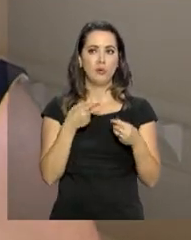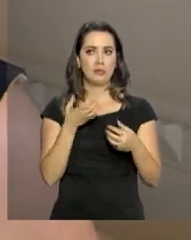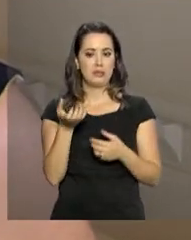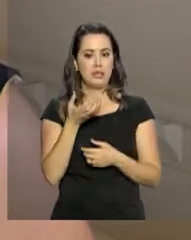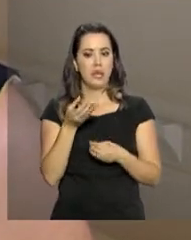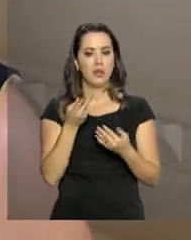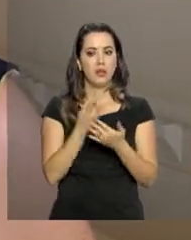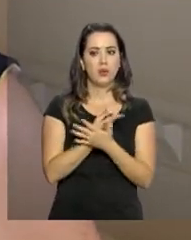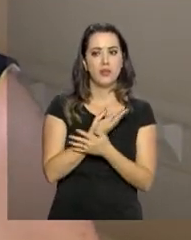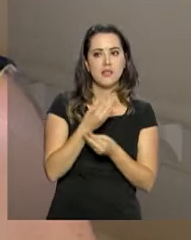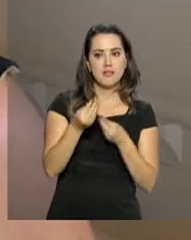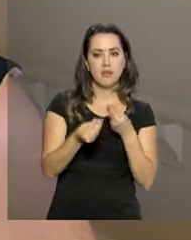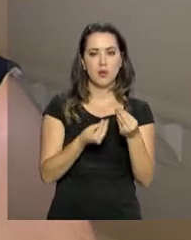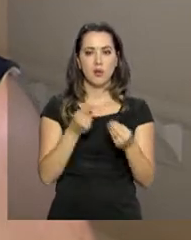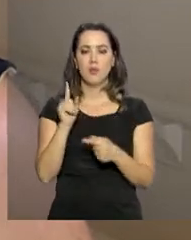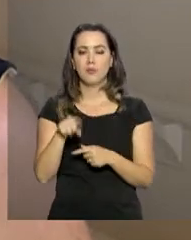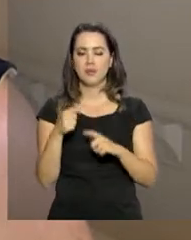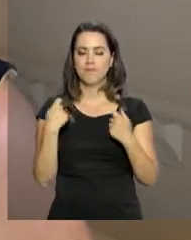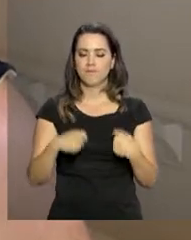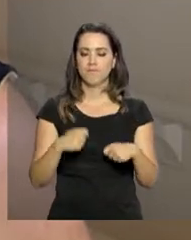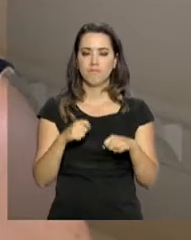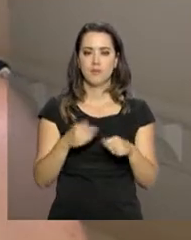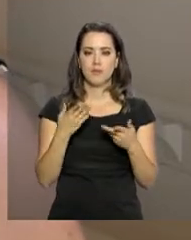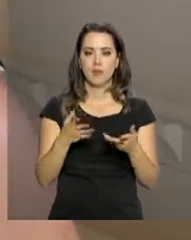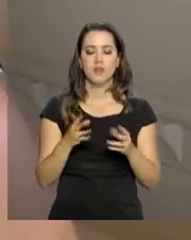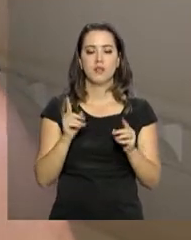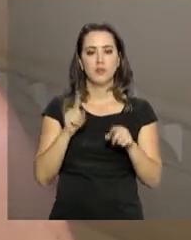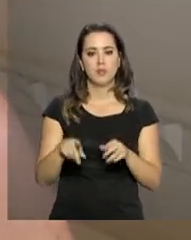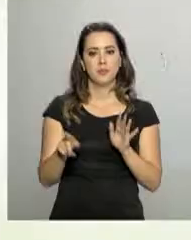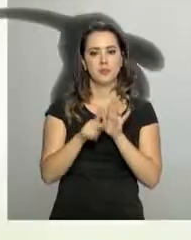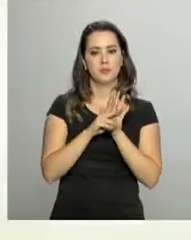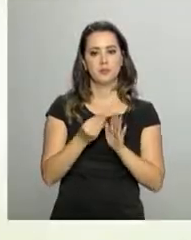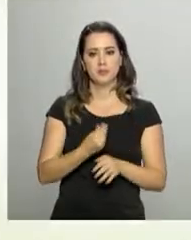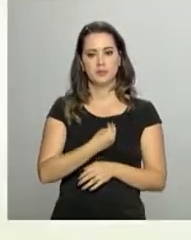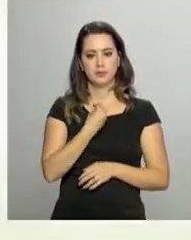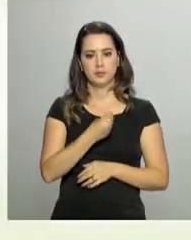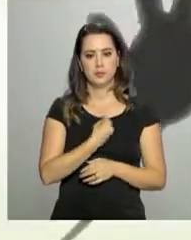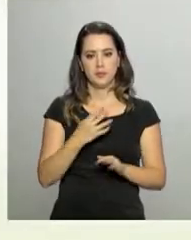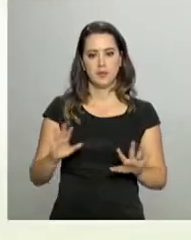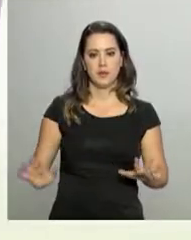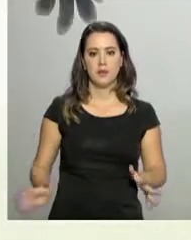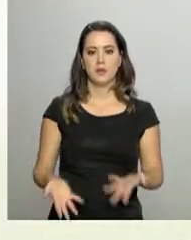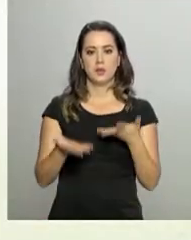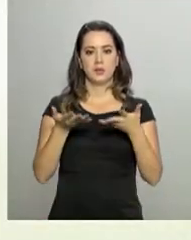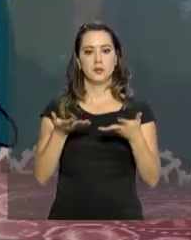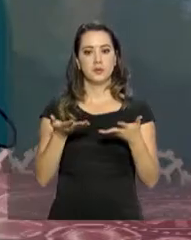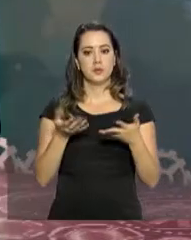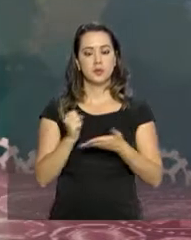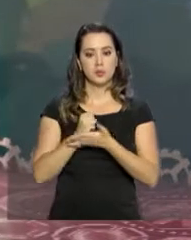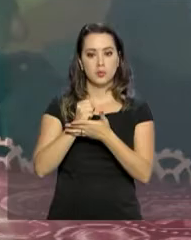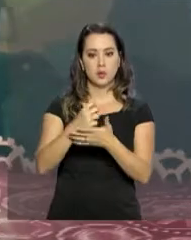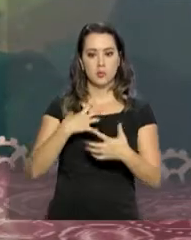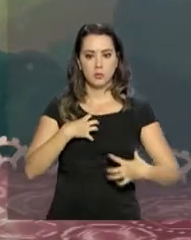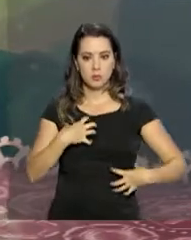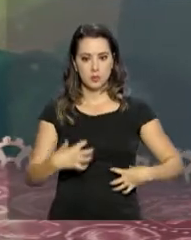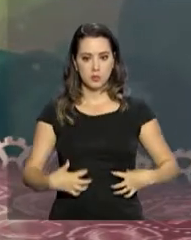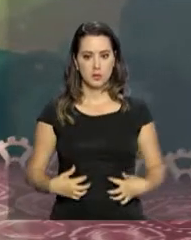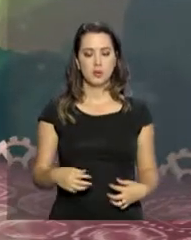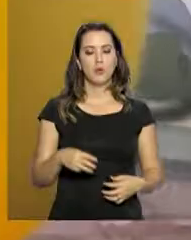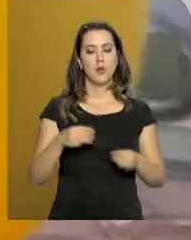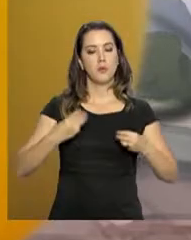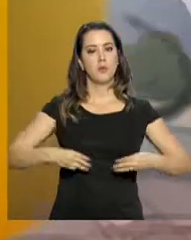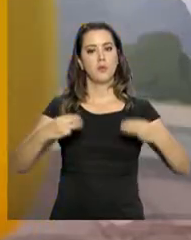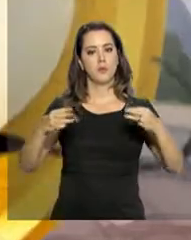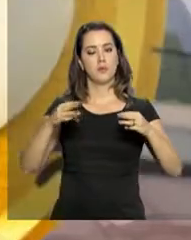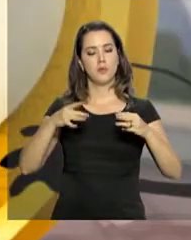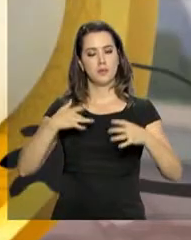quero que isso ocorra? Mas é necessário, faz parte da vida. Para estimular a doação de órgãos, o Ministério da Saúde